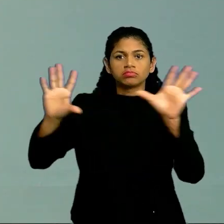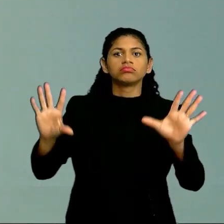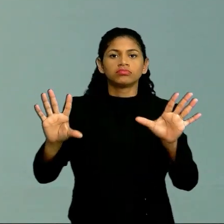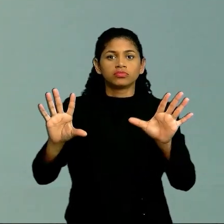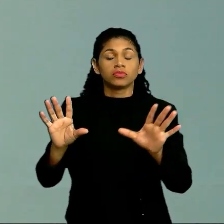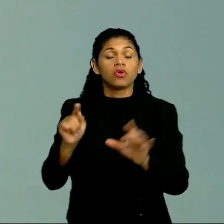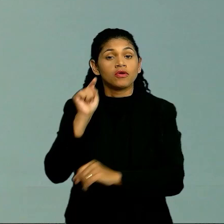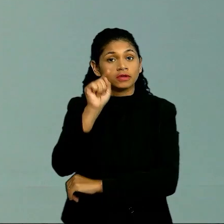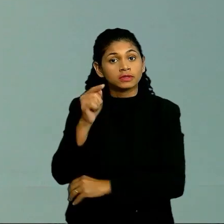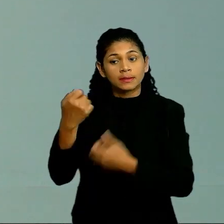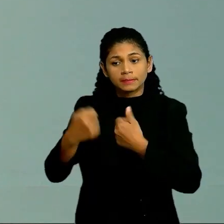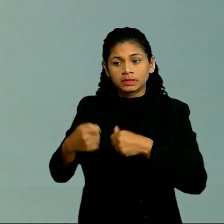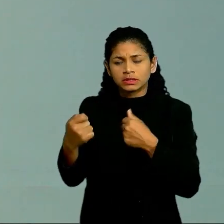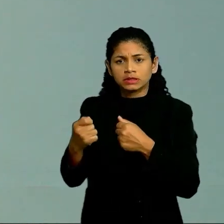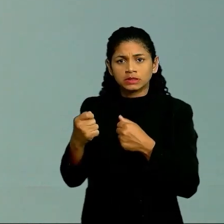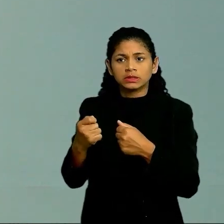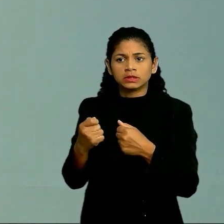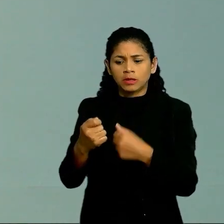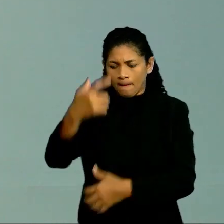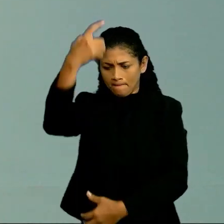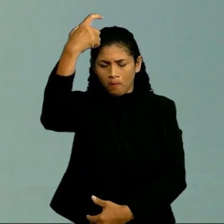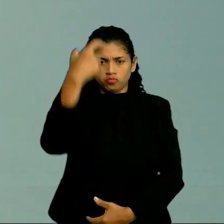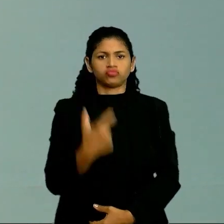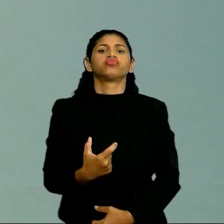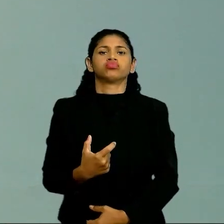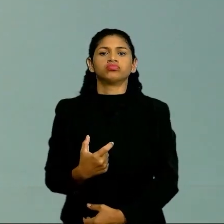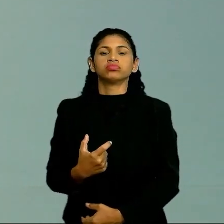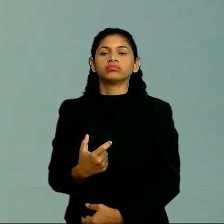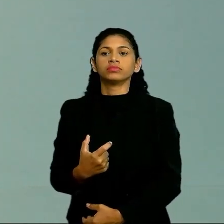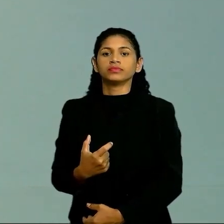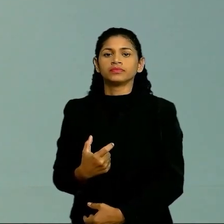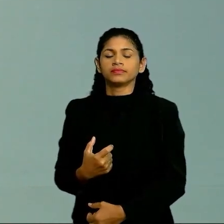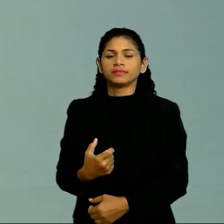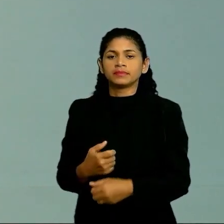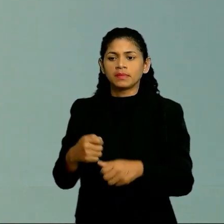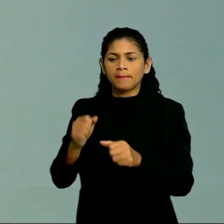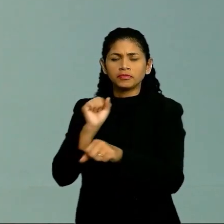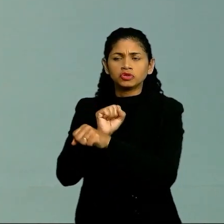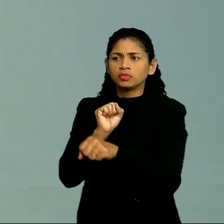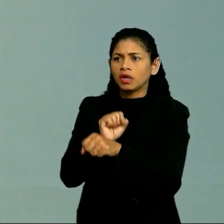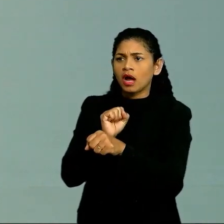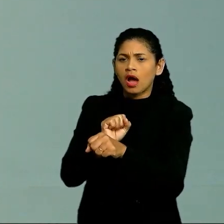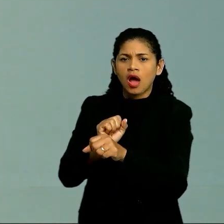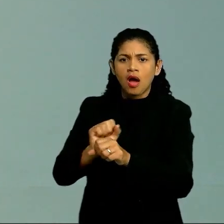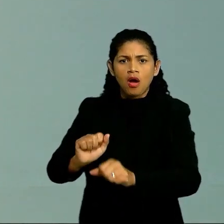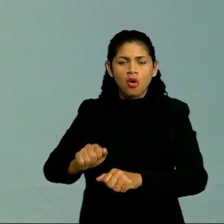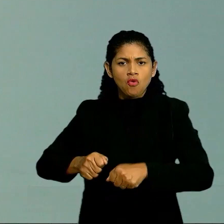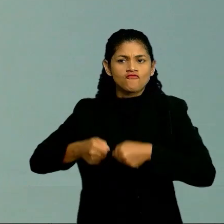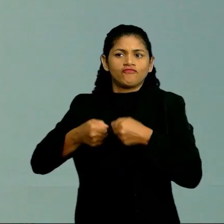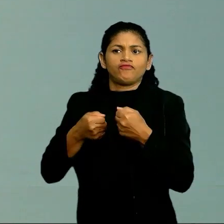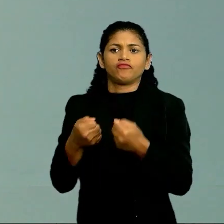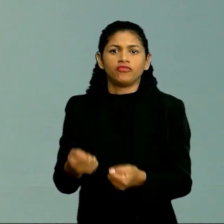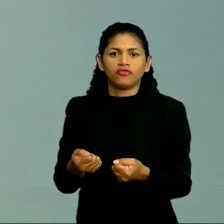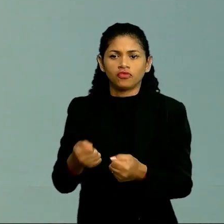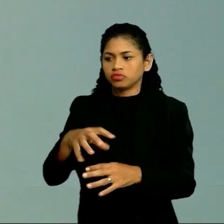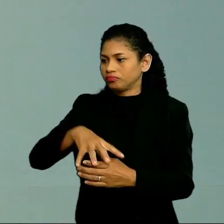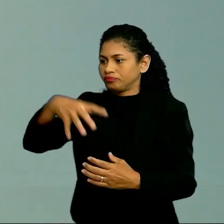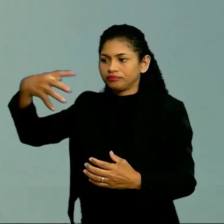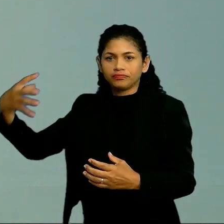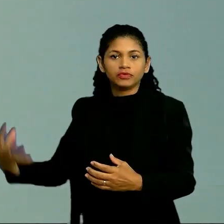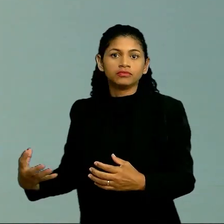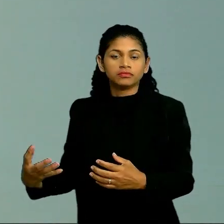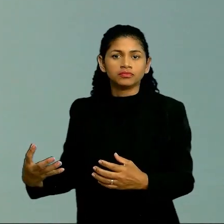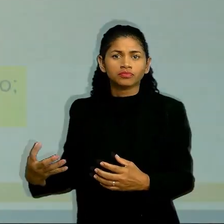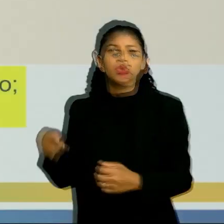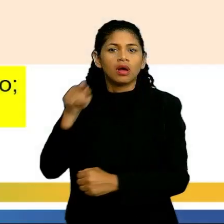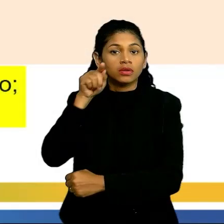o super-homem. Você não tem que esperar por forças que estão fora de você, por forças externas. A tua